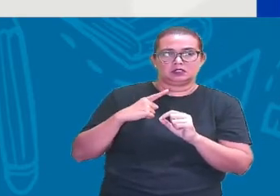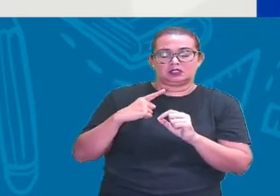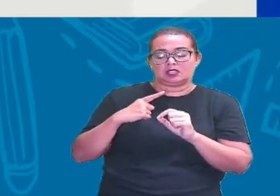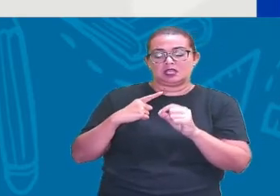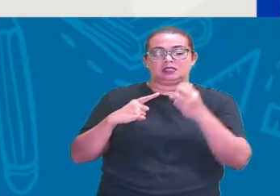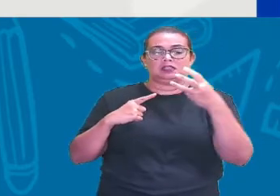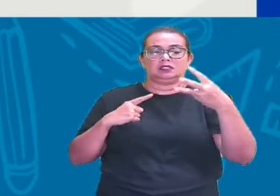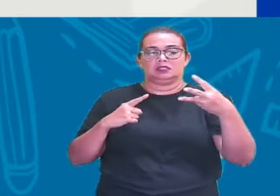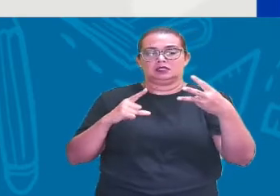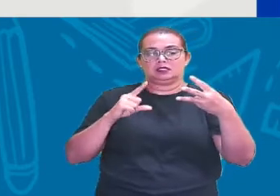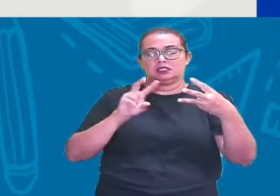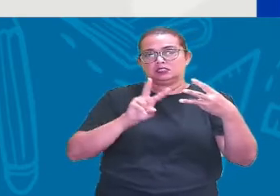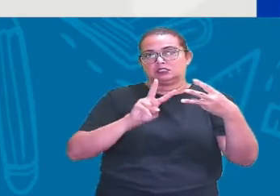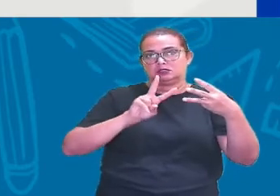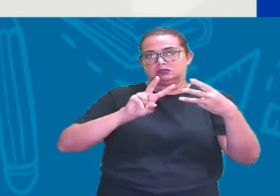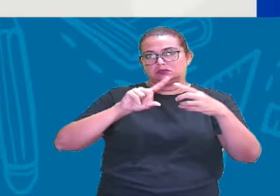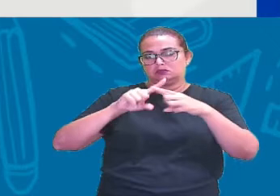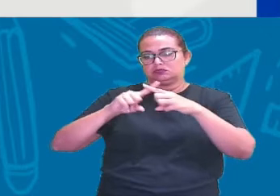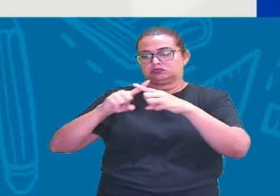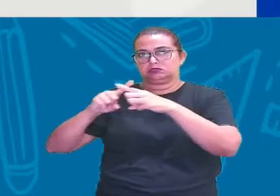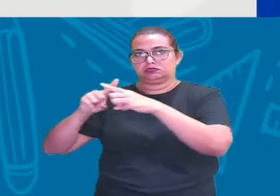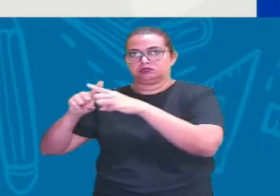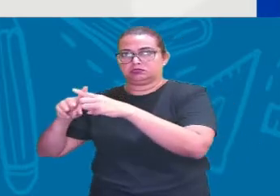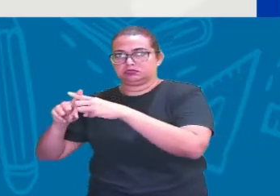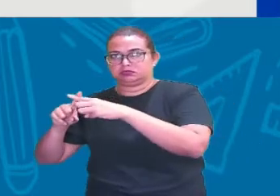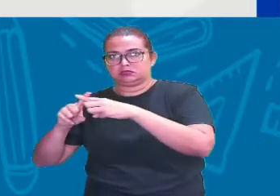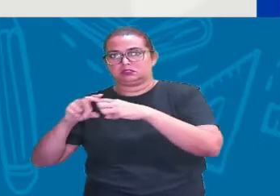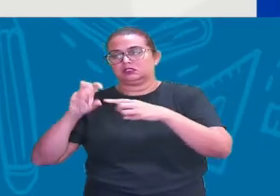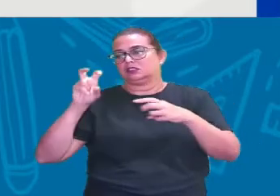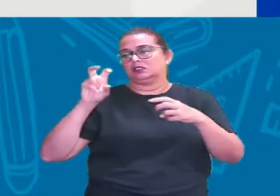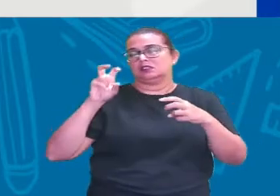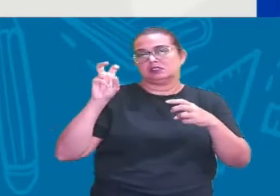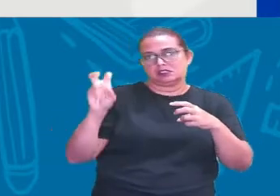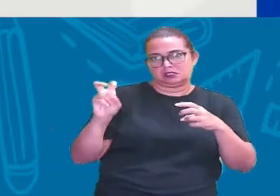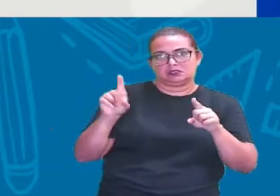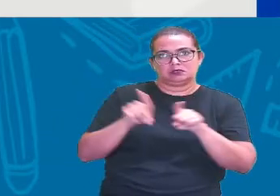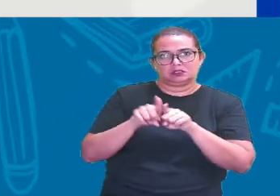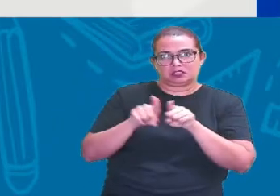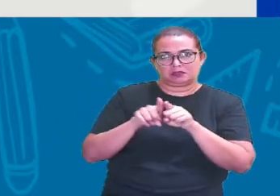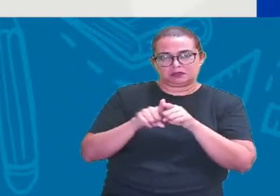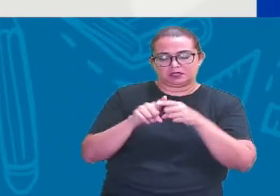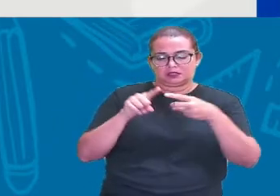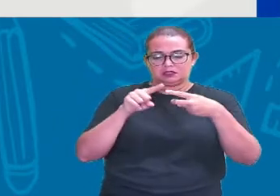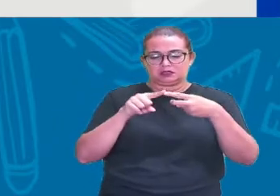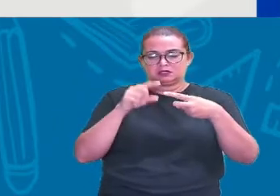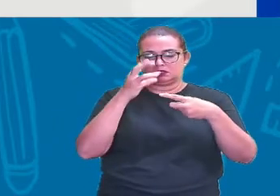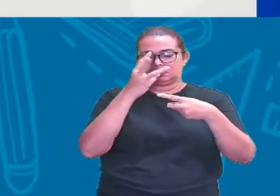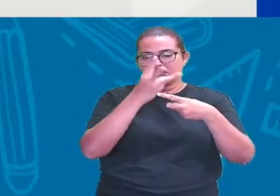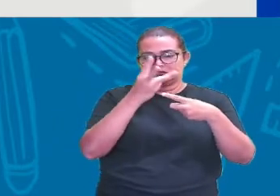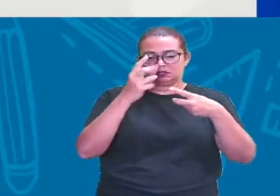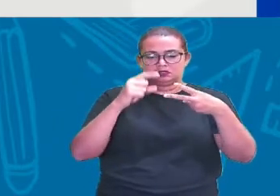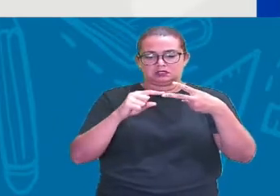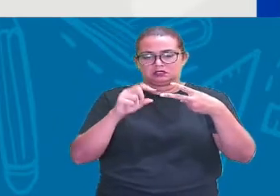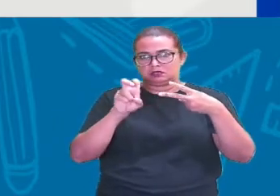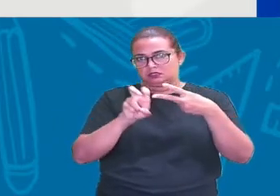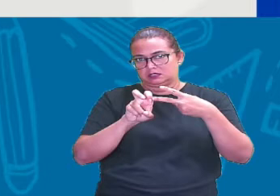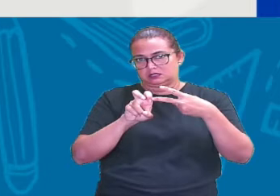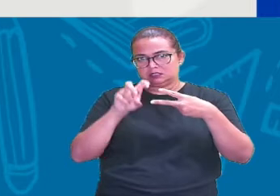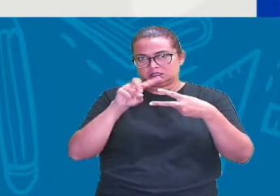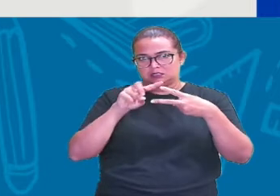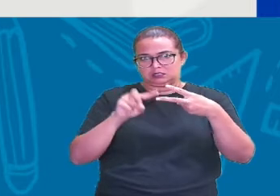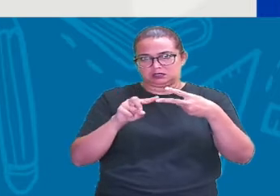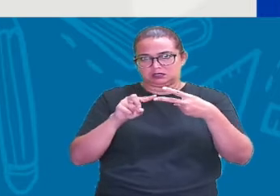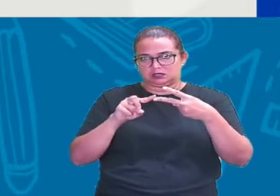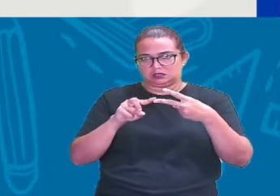3 e os múltiplos de 5. Esses dois números, esses dois resultados aí de